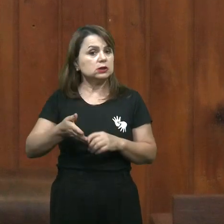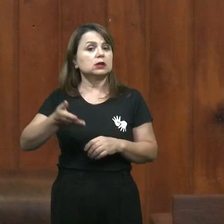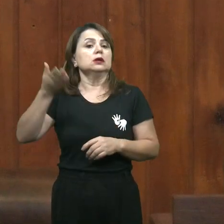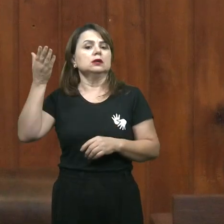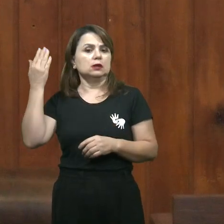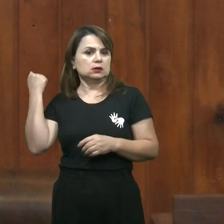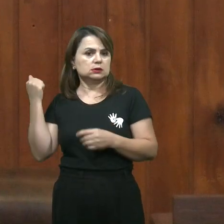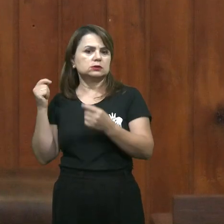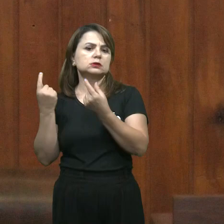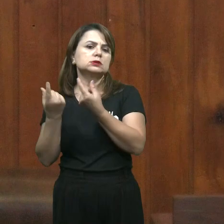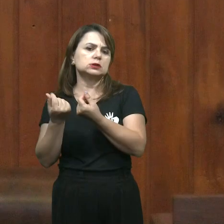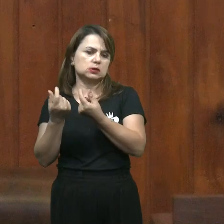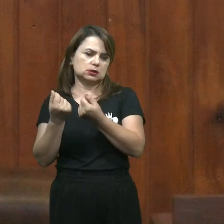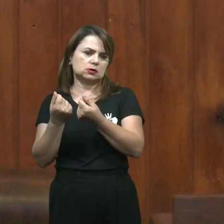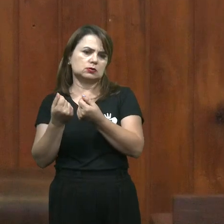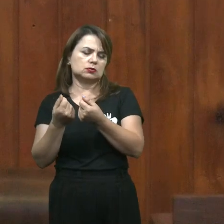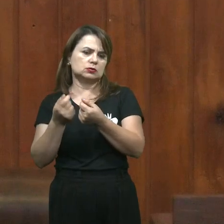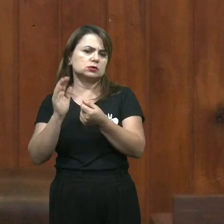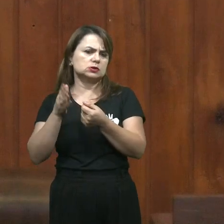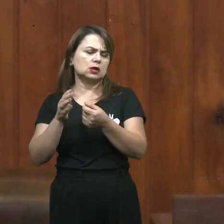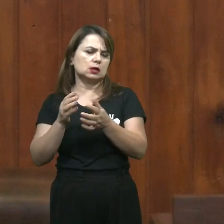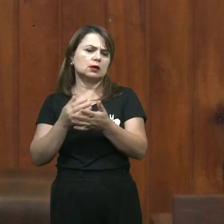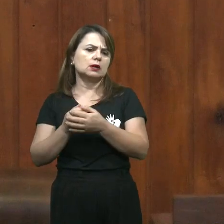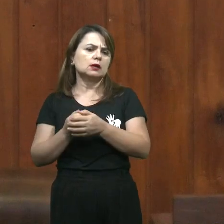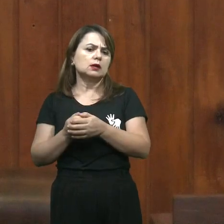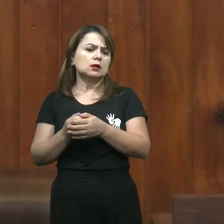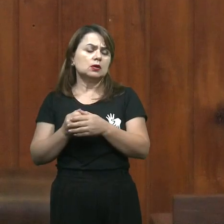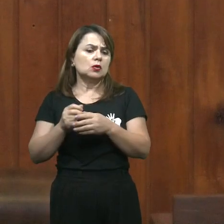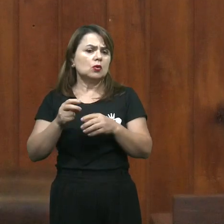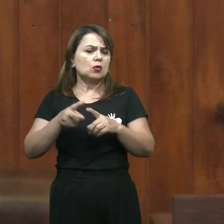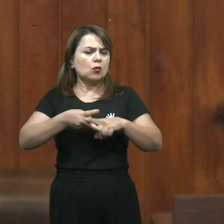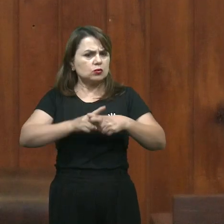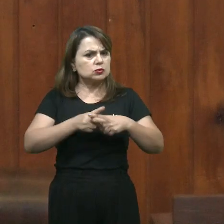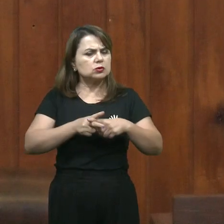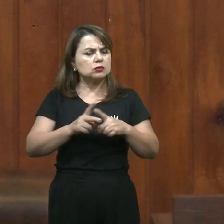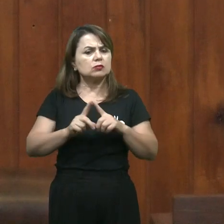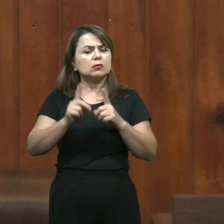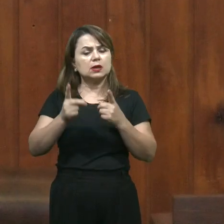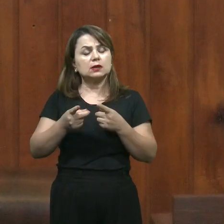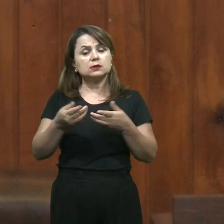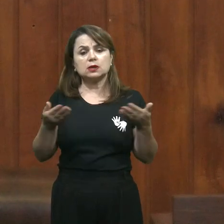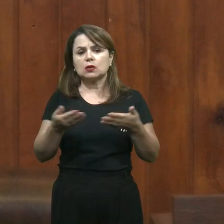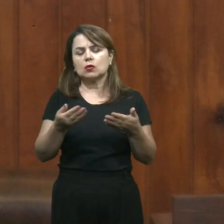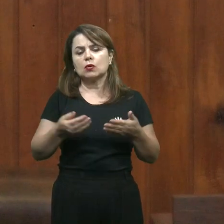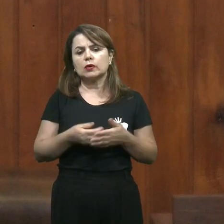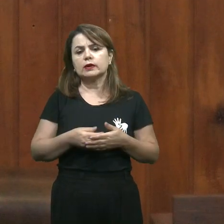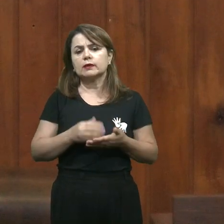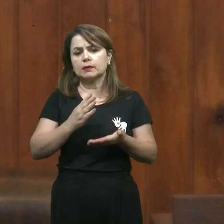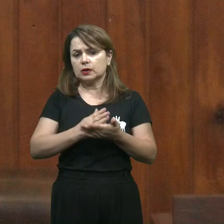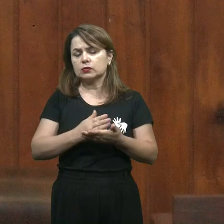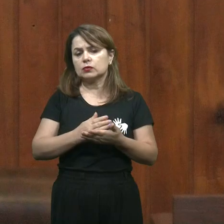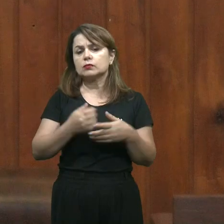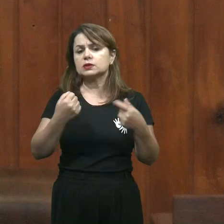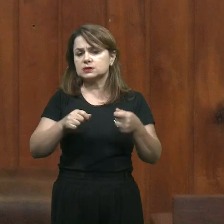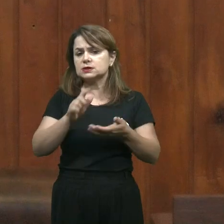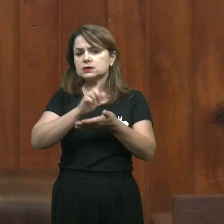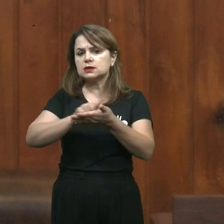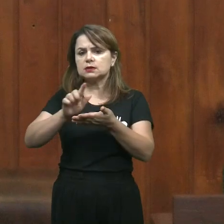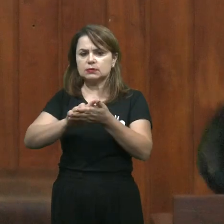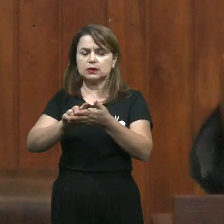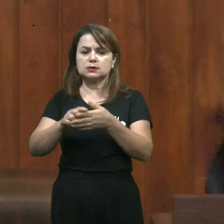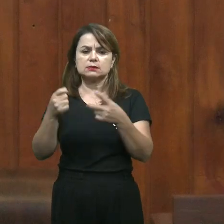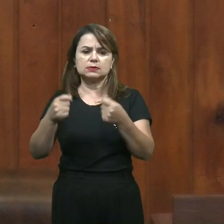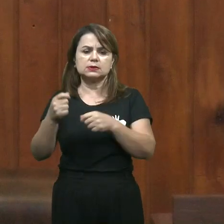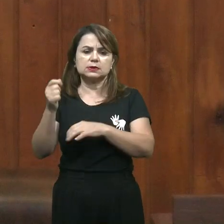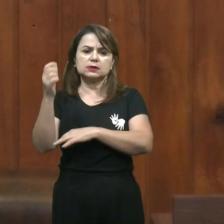estradas, mas aquela estrada em loco ali está necessitando urgente de uma manutenção, de uma limpeza, de cortar esses bambus que